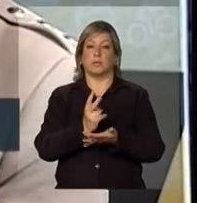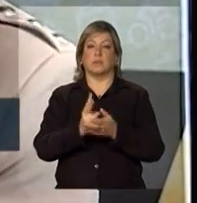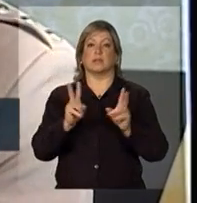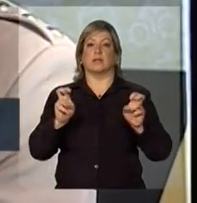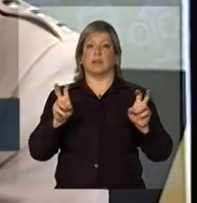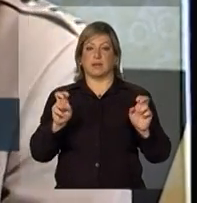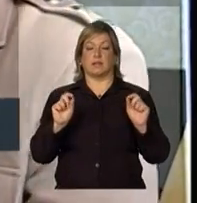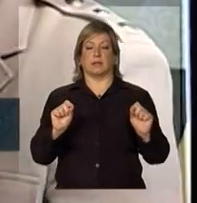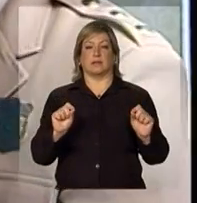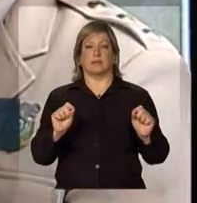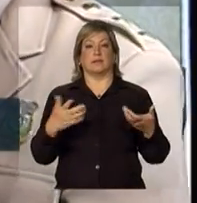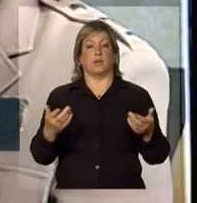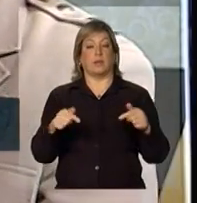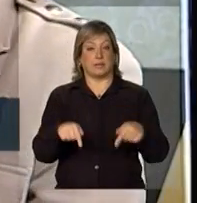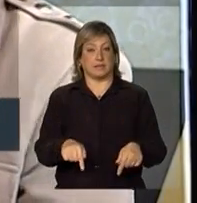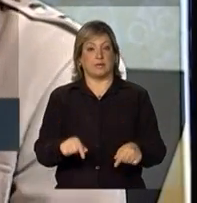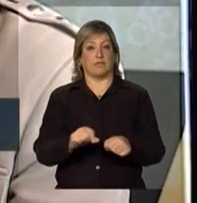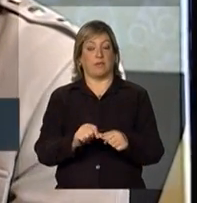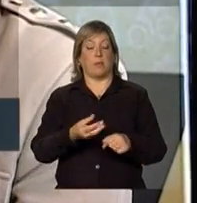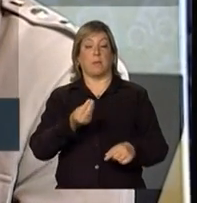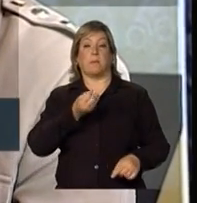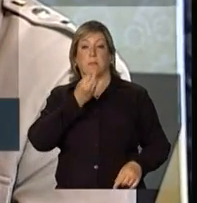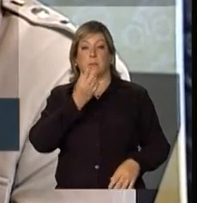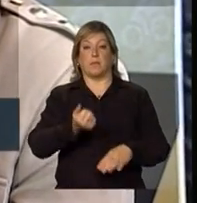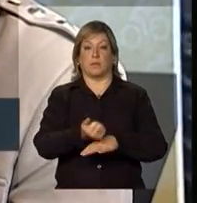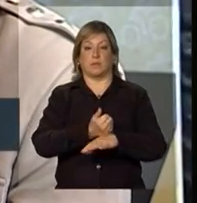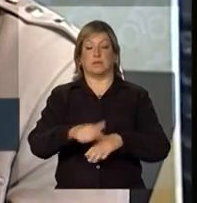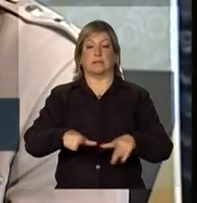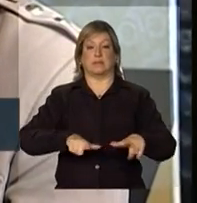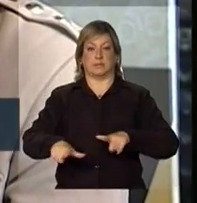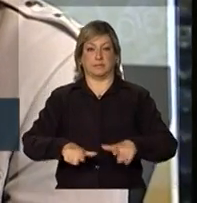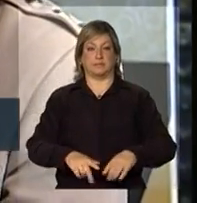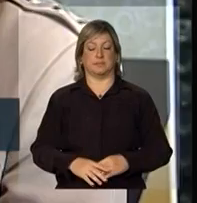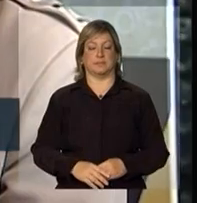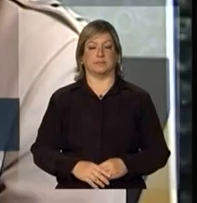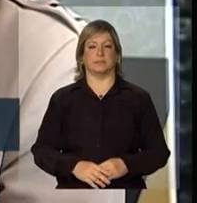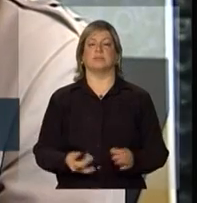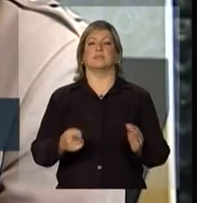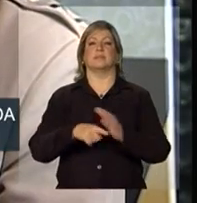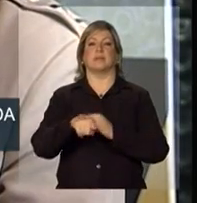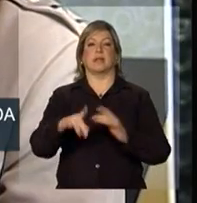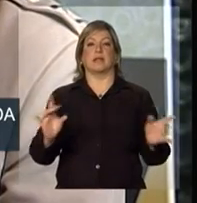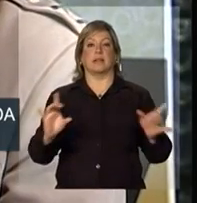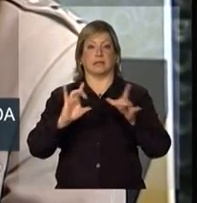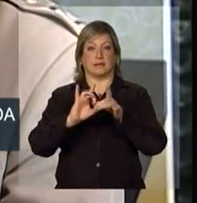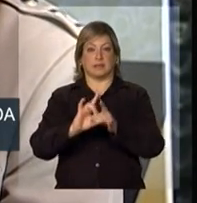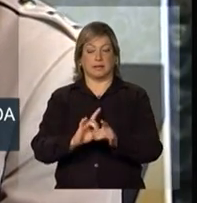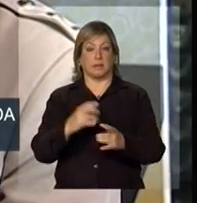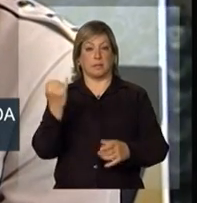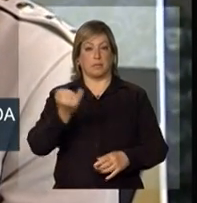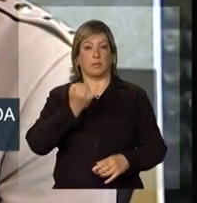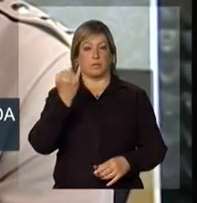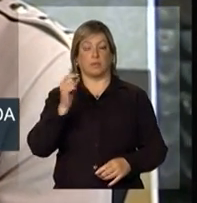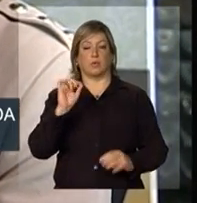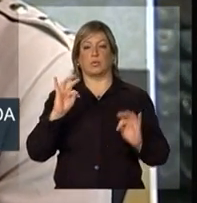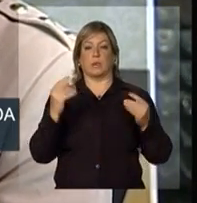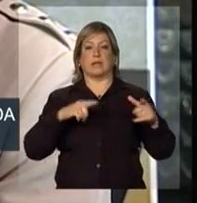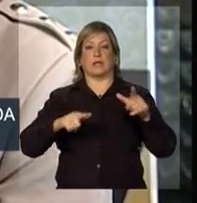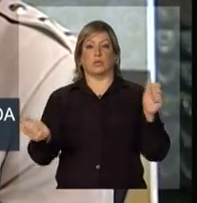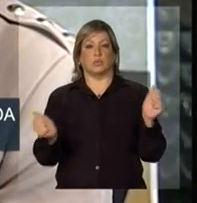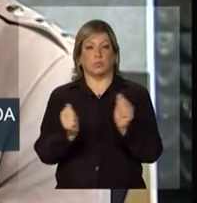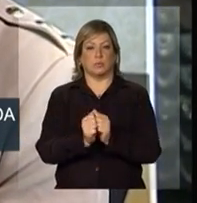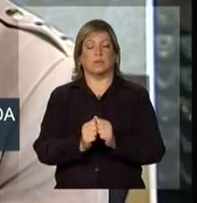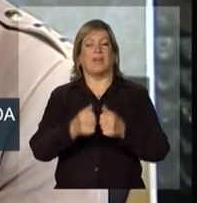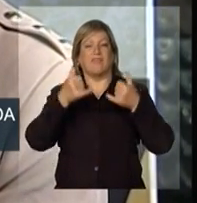então isso provoca uma eficiência maior na nossa operação Então essa integração é importante justamente todos trabalhando juntos para